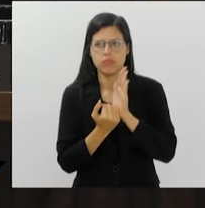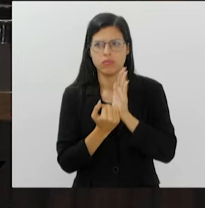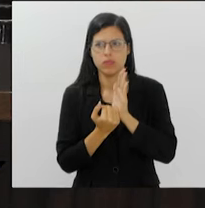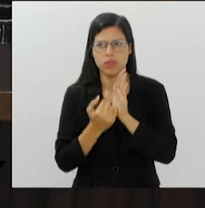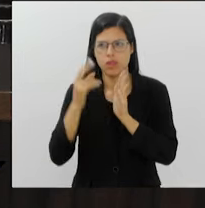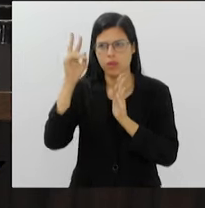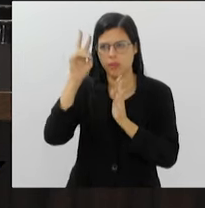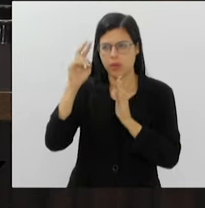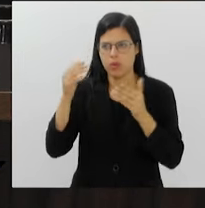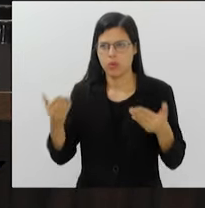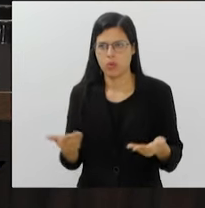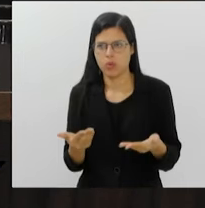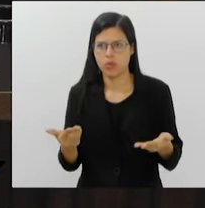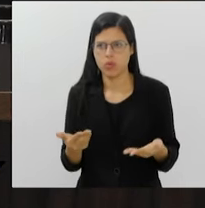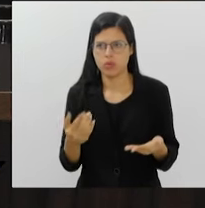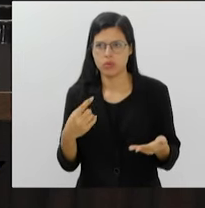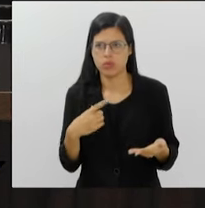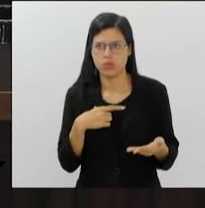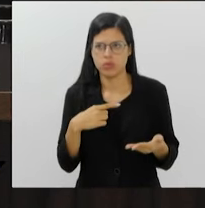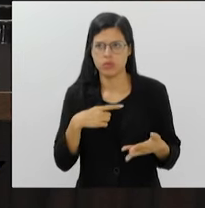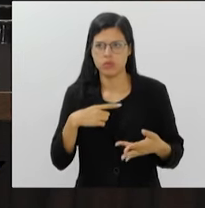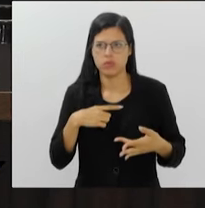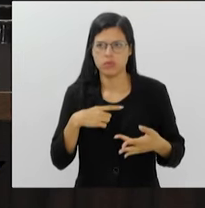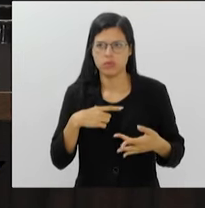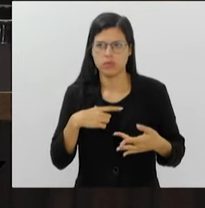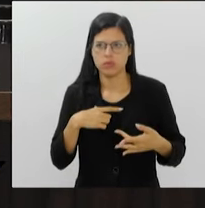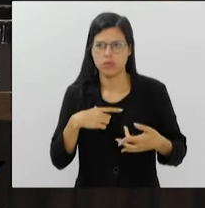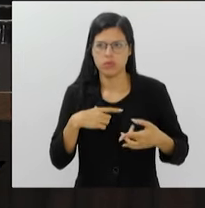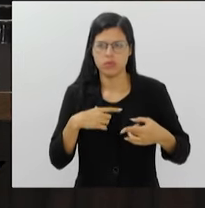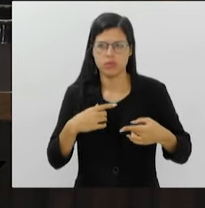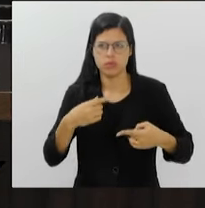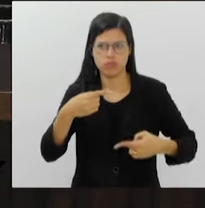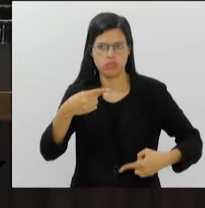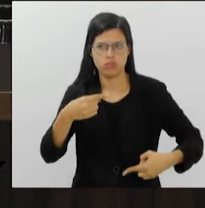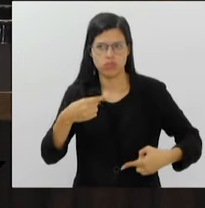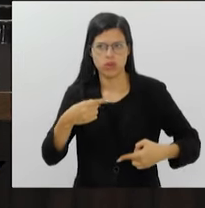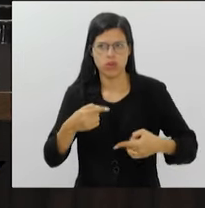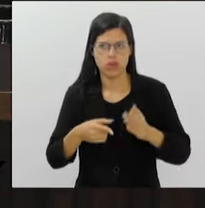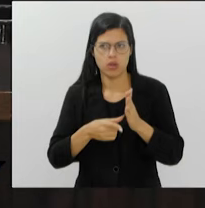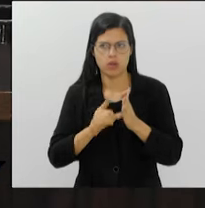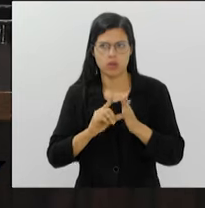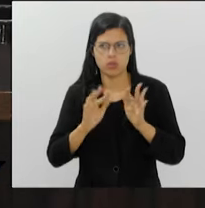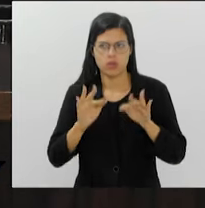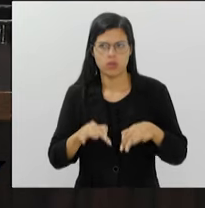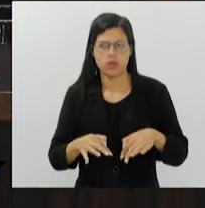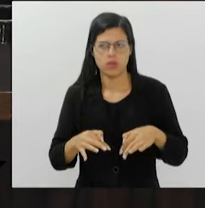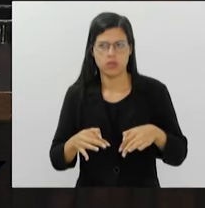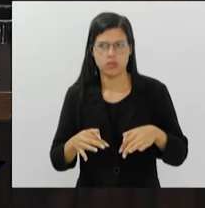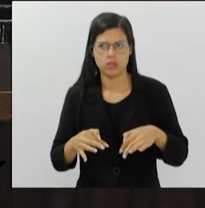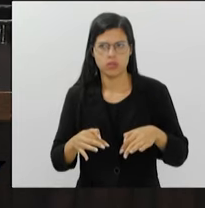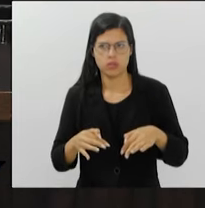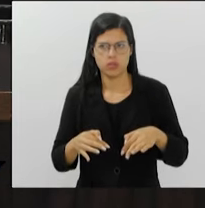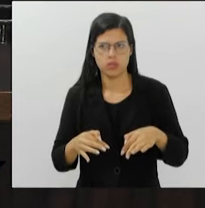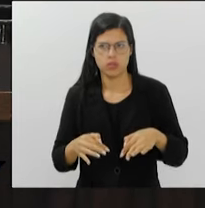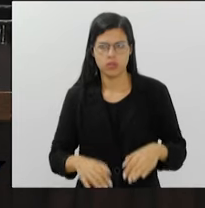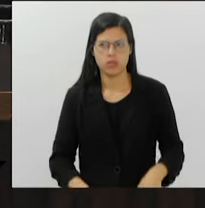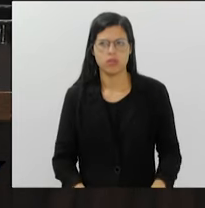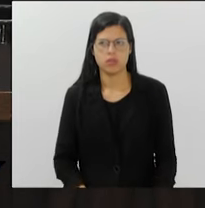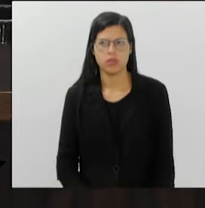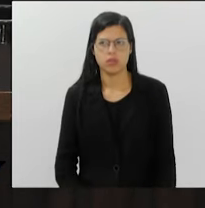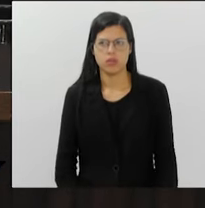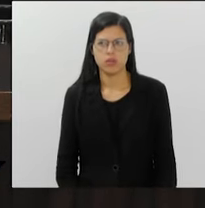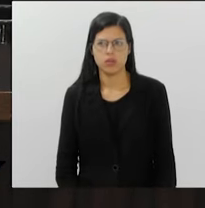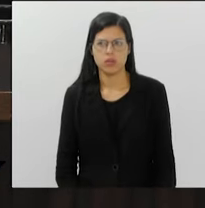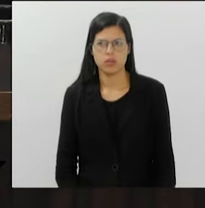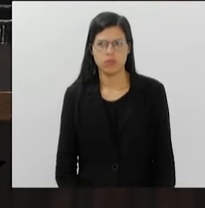Lembrando que hoje tivemos grandes discussões. Eu preciso, antes de encerrar, porque o tempo regimental está acabando.